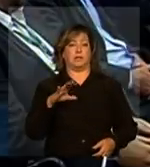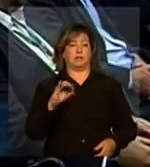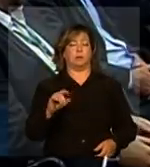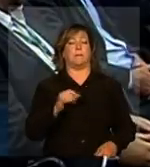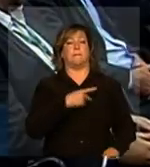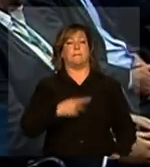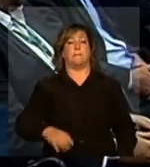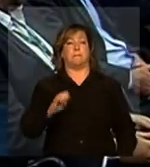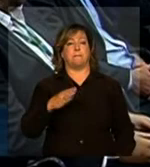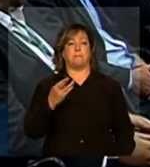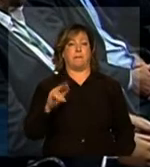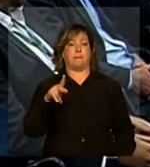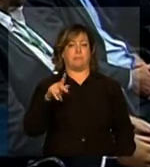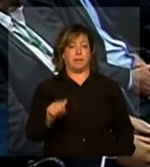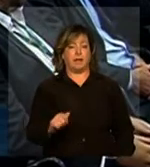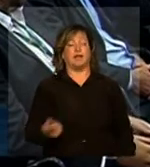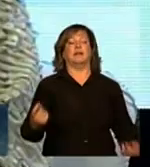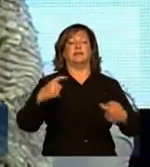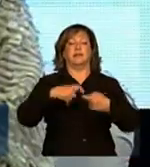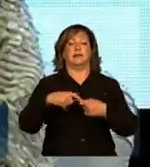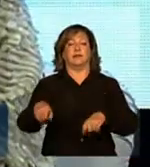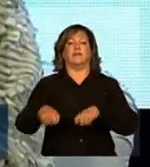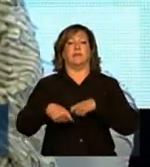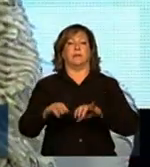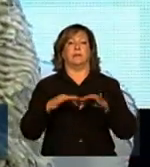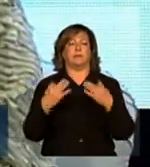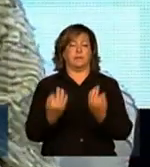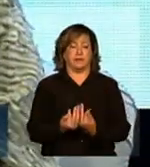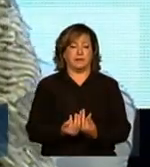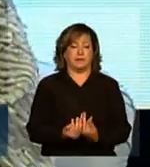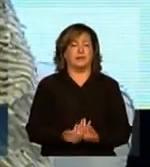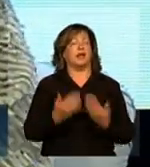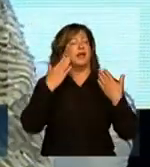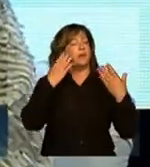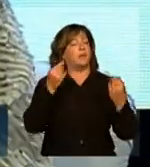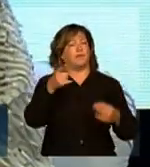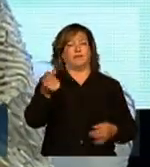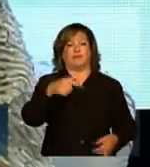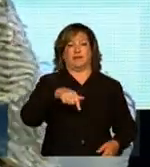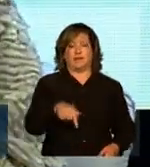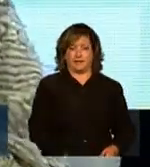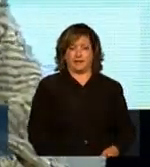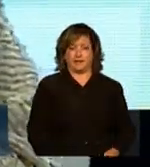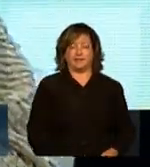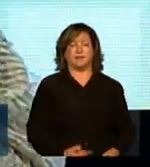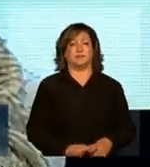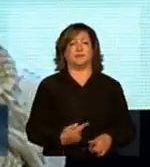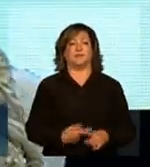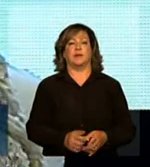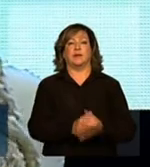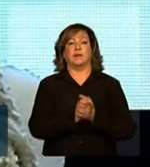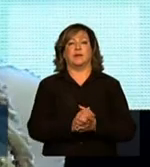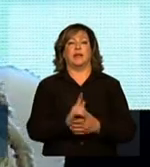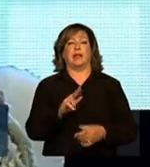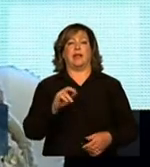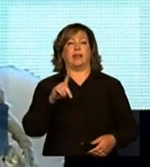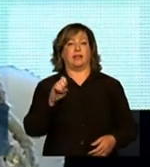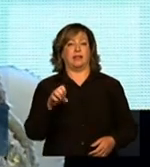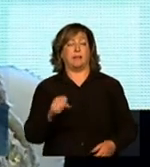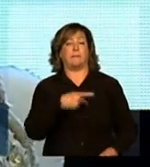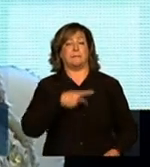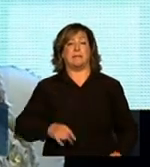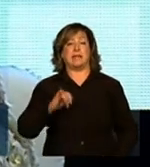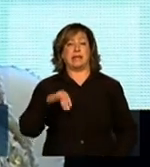Embrapa, que é nossa parceira da agricultura familiar, agradecer muito a sua presença, cumprimentar o Guedes, nosso presidente do